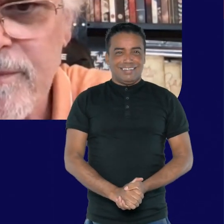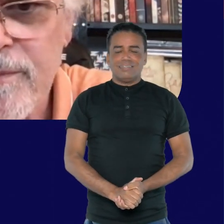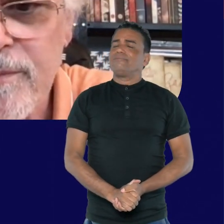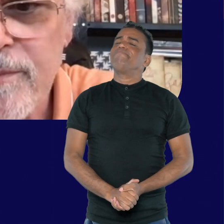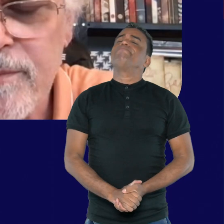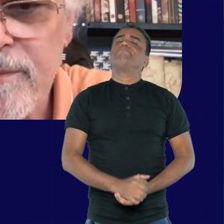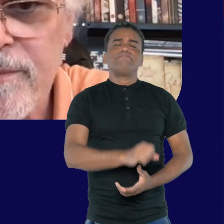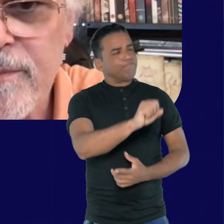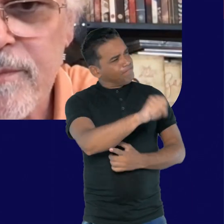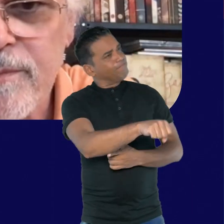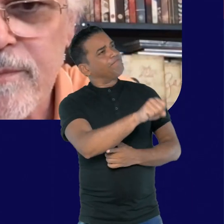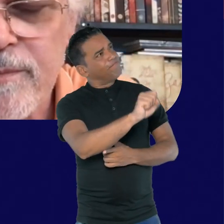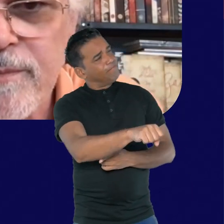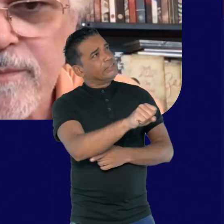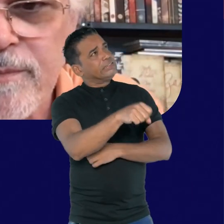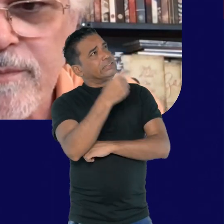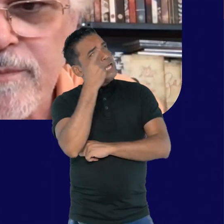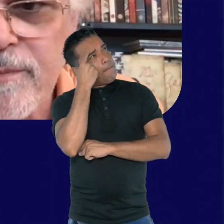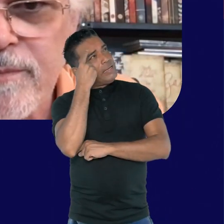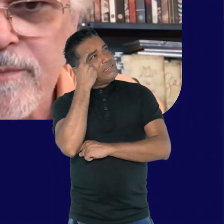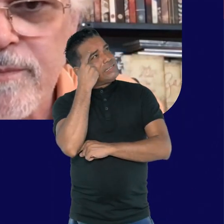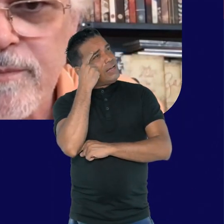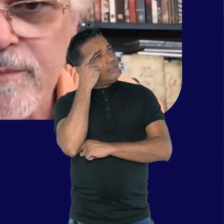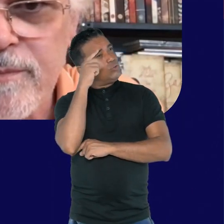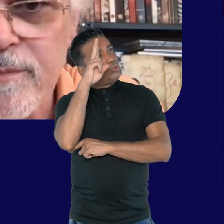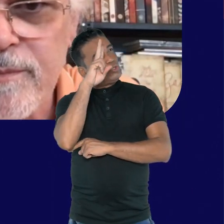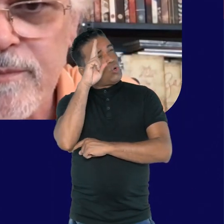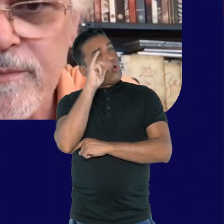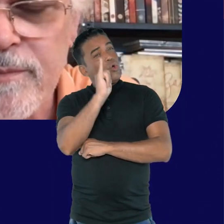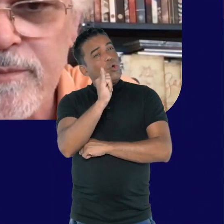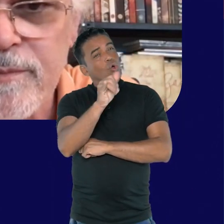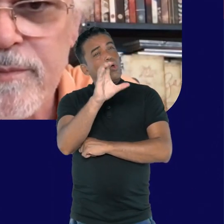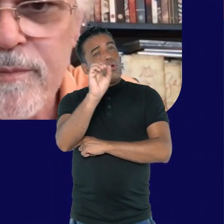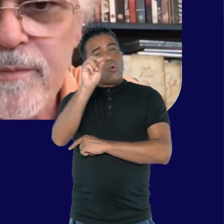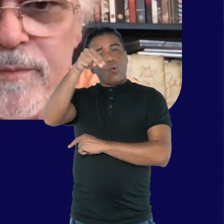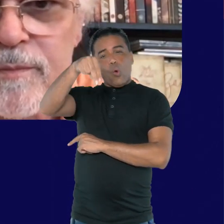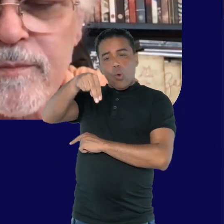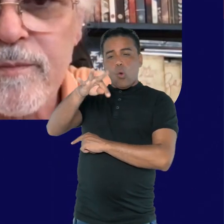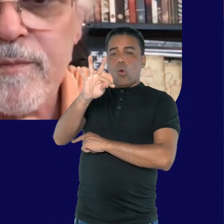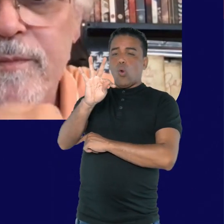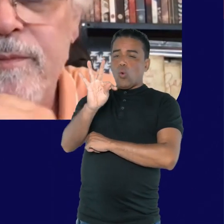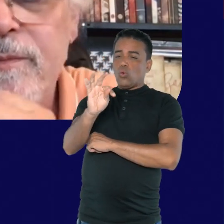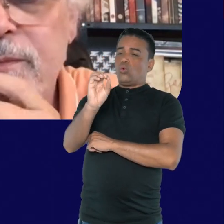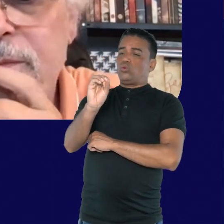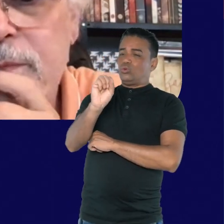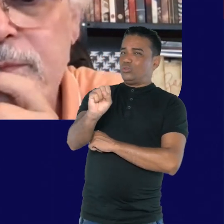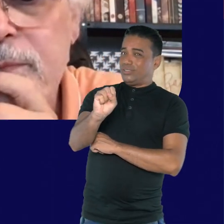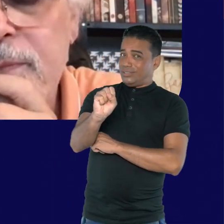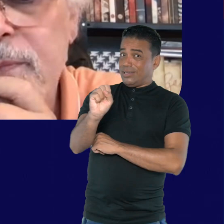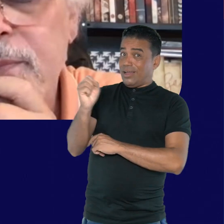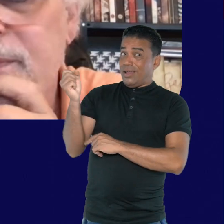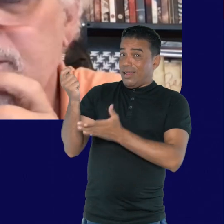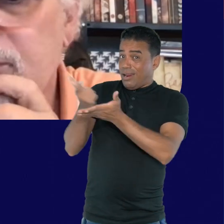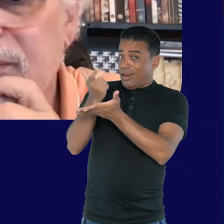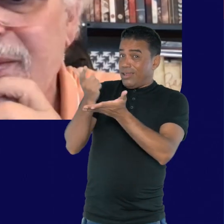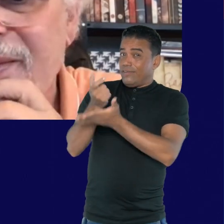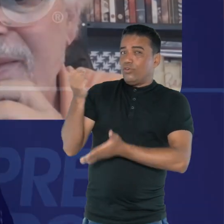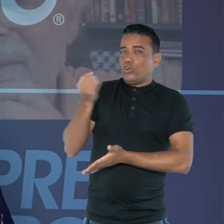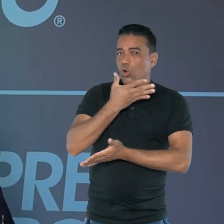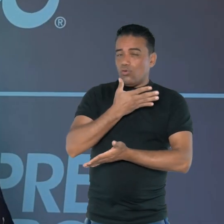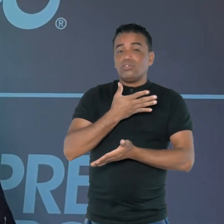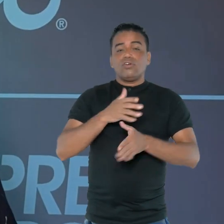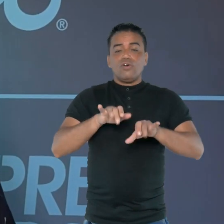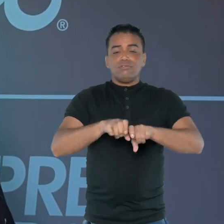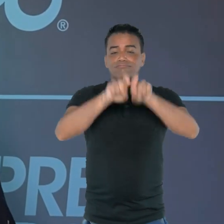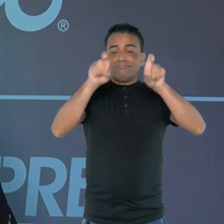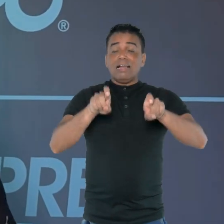Sim. E pensando nos contos do seu novo livro, eles foram narrativas